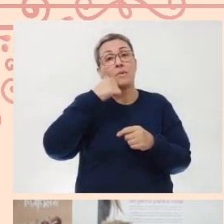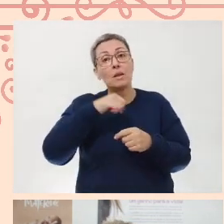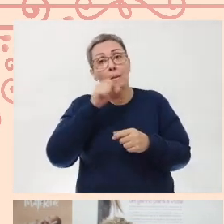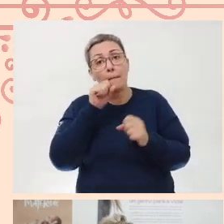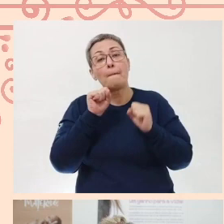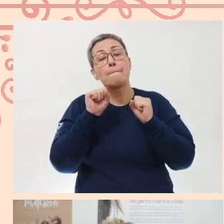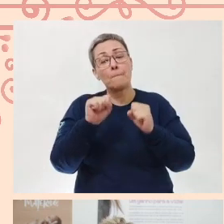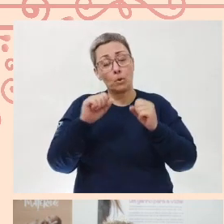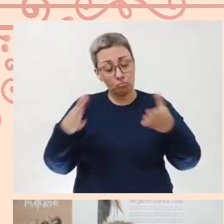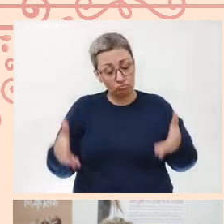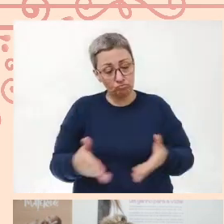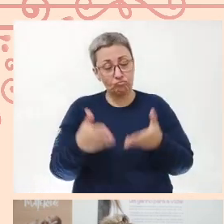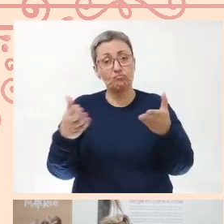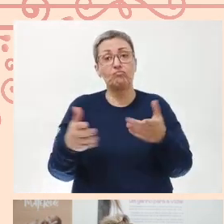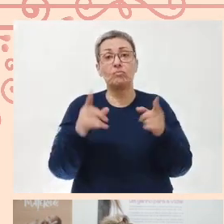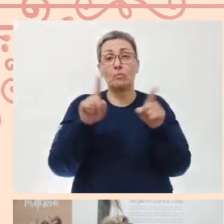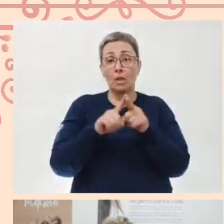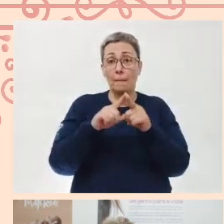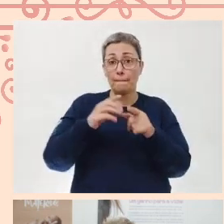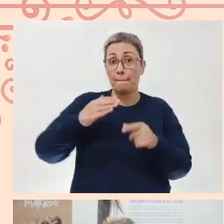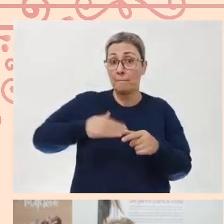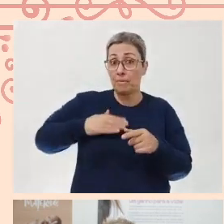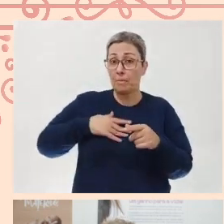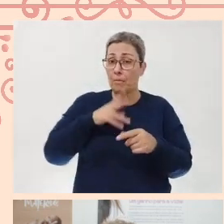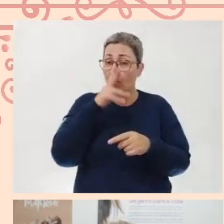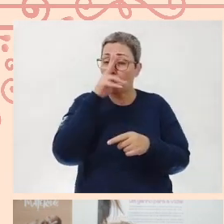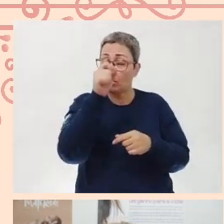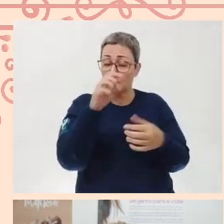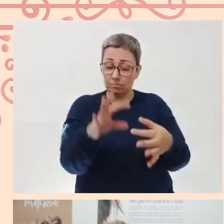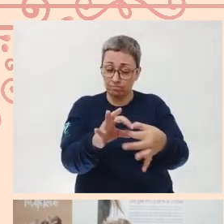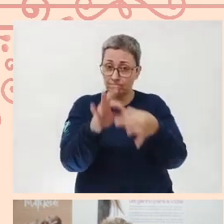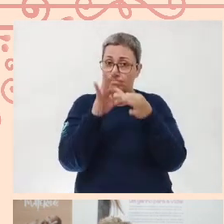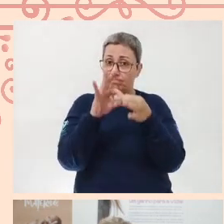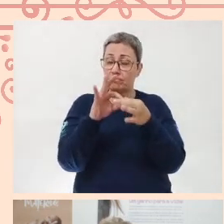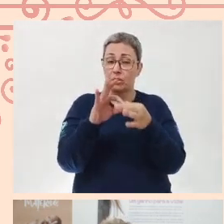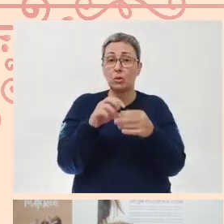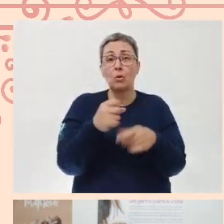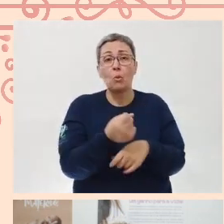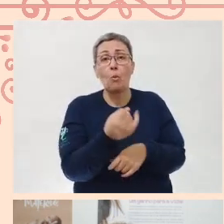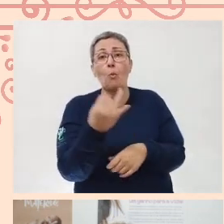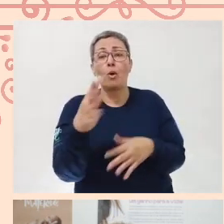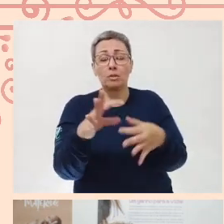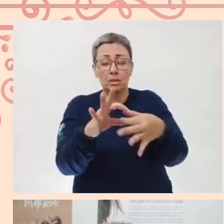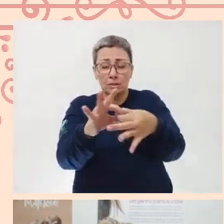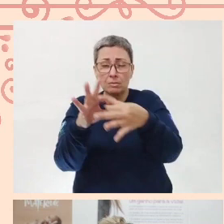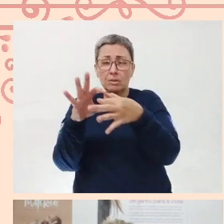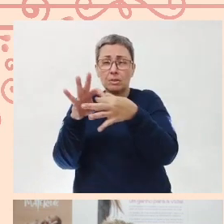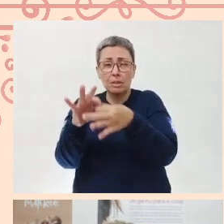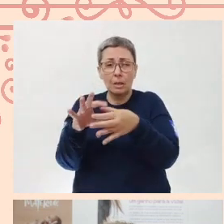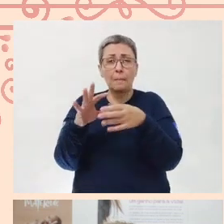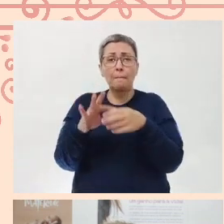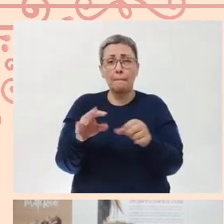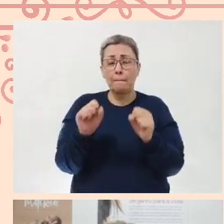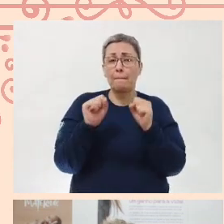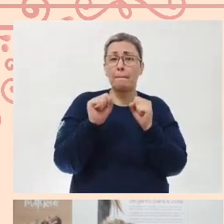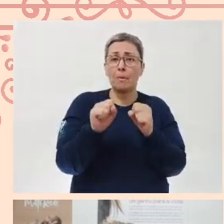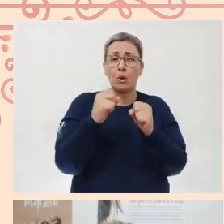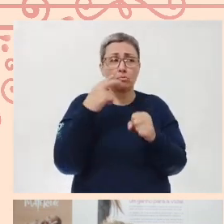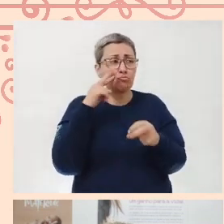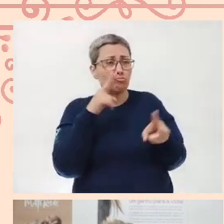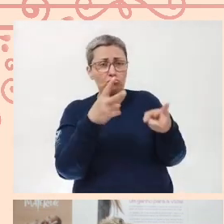amamentação pode promover. A amamentação fortalece vínculos. Quantos elos